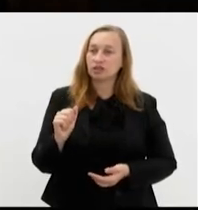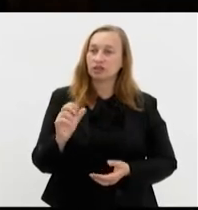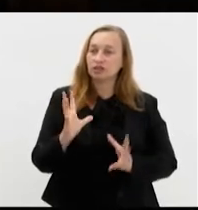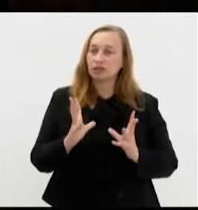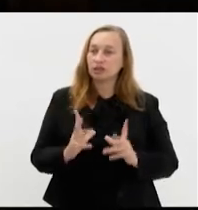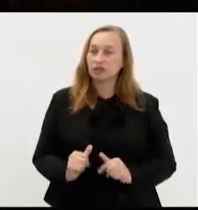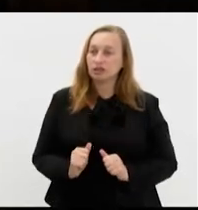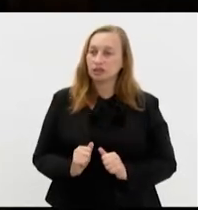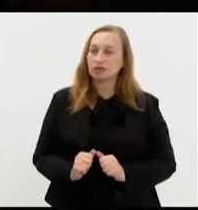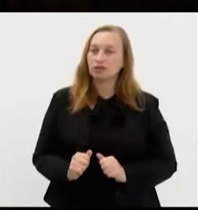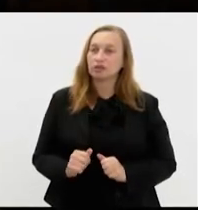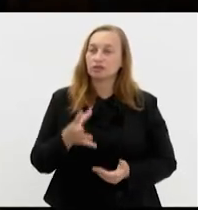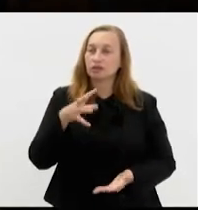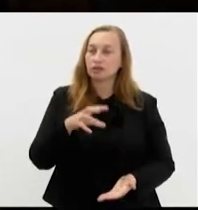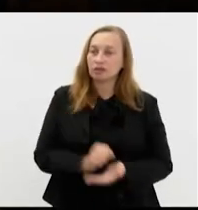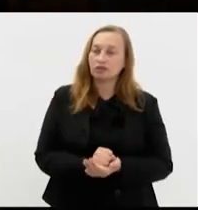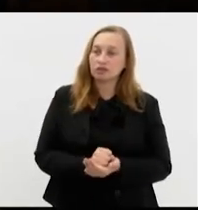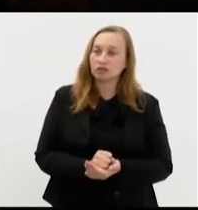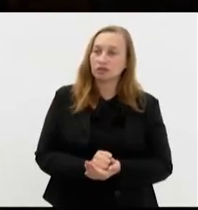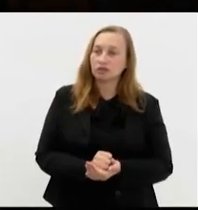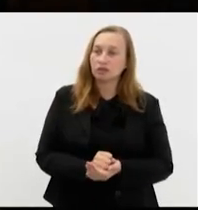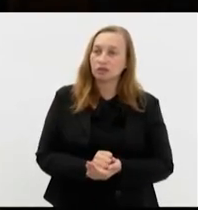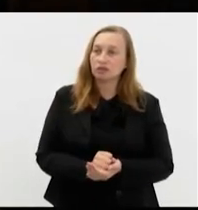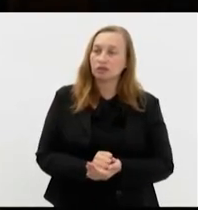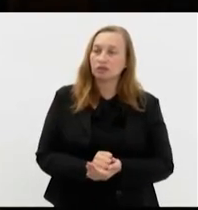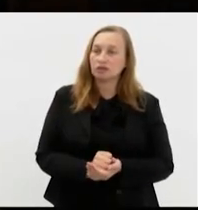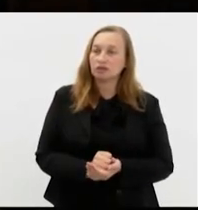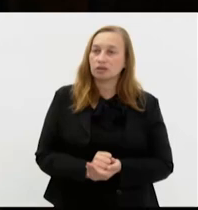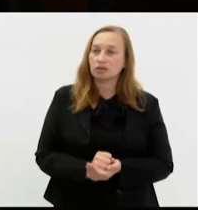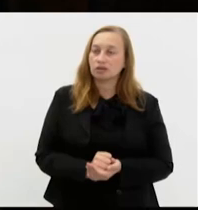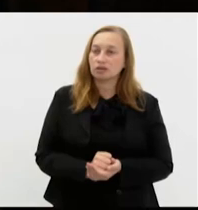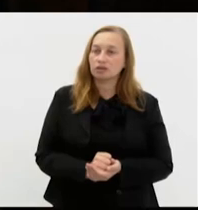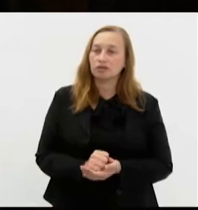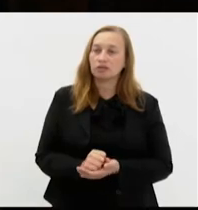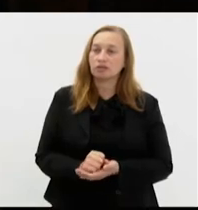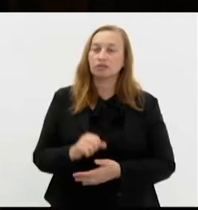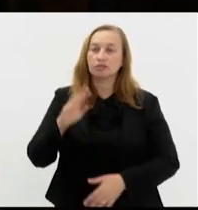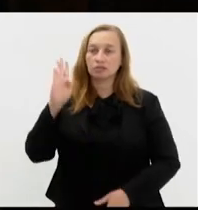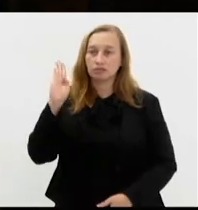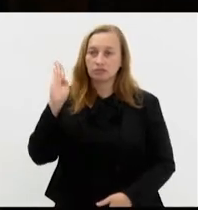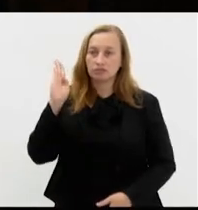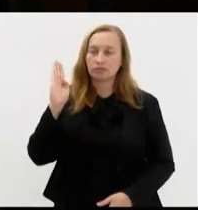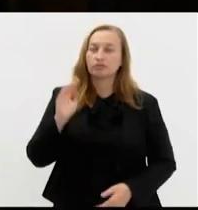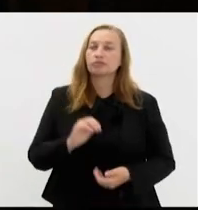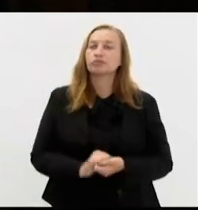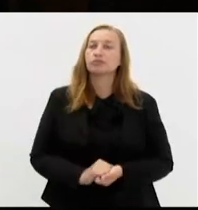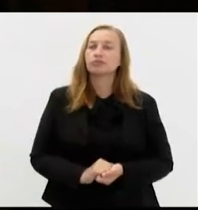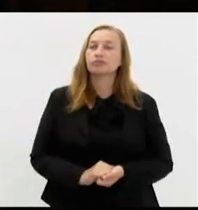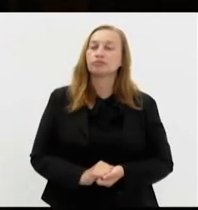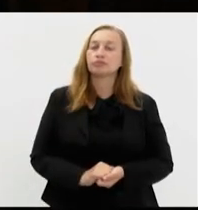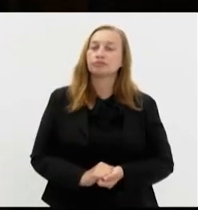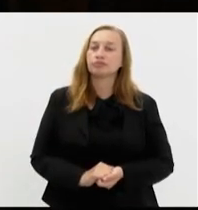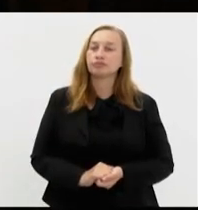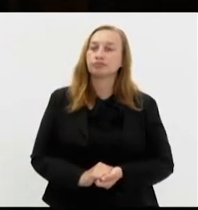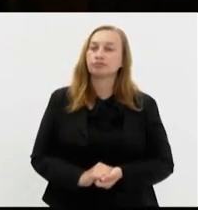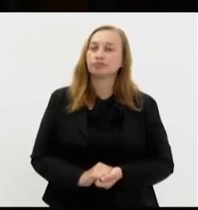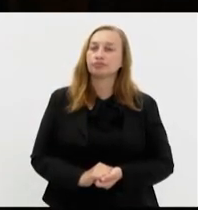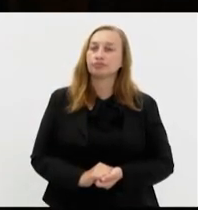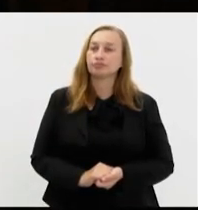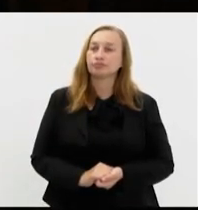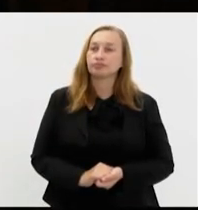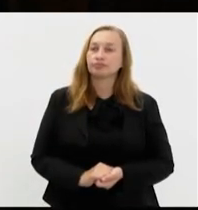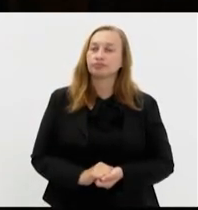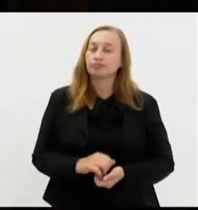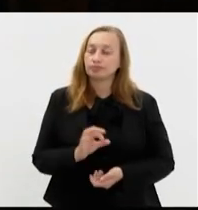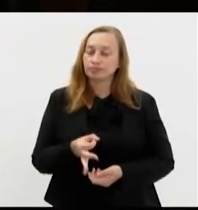registrarem suas candidaturas Quantas vezes o Supremo não se debruçou sobre esta questão e eu